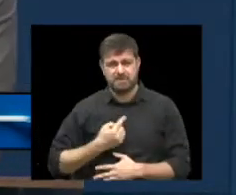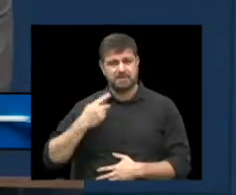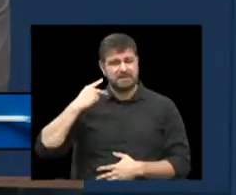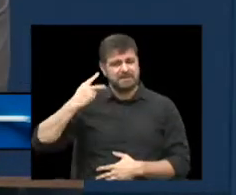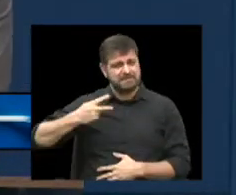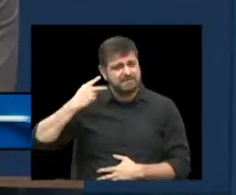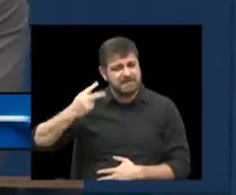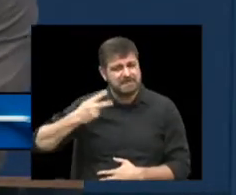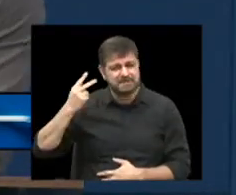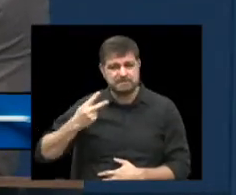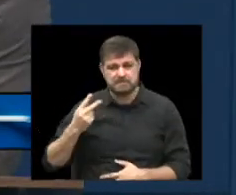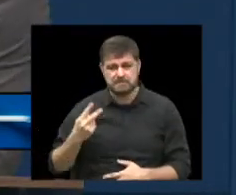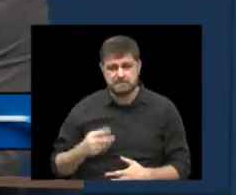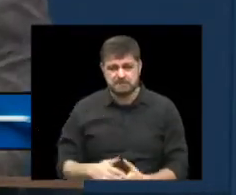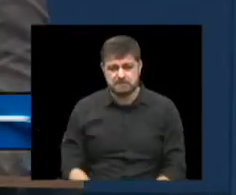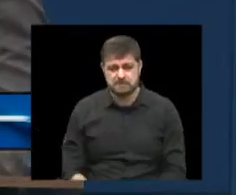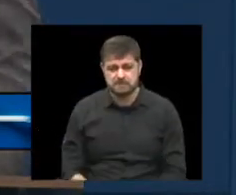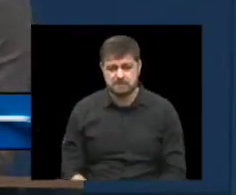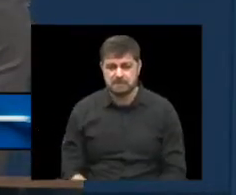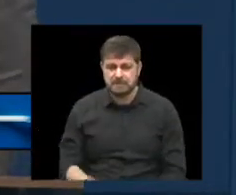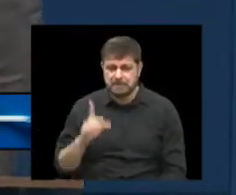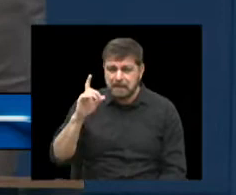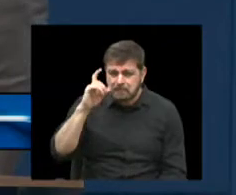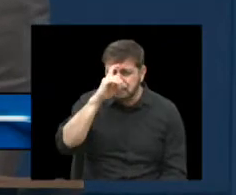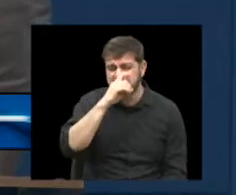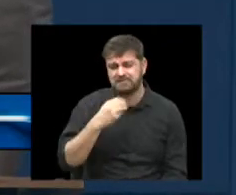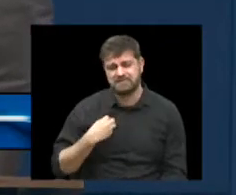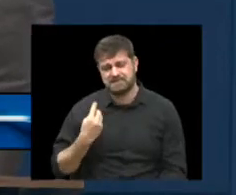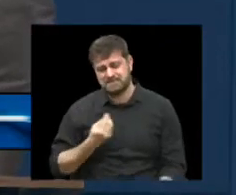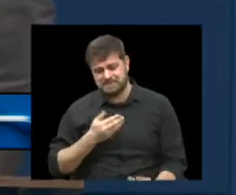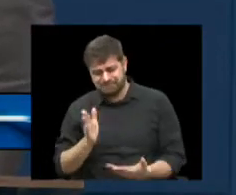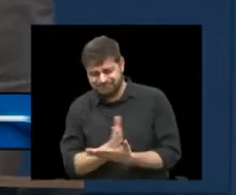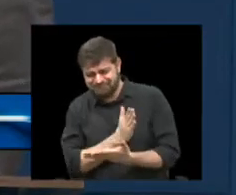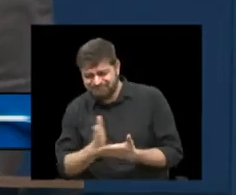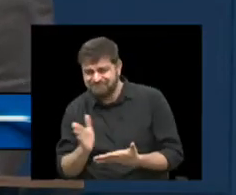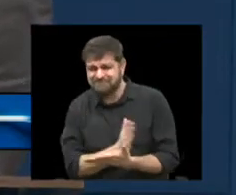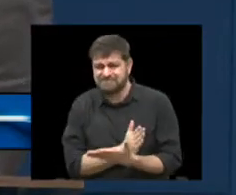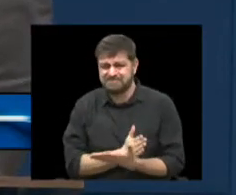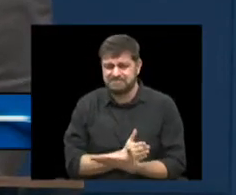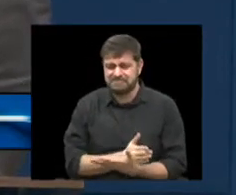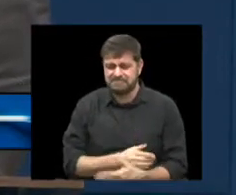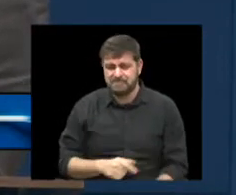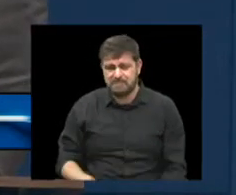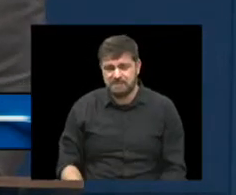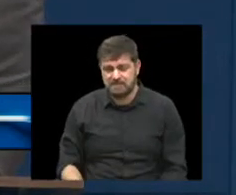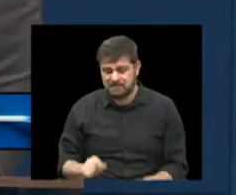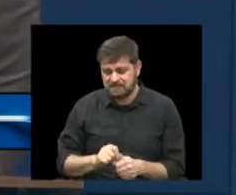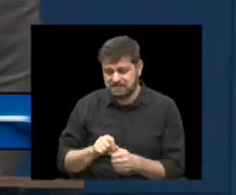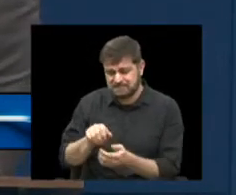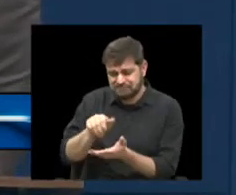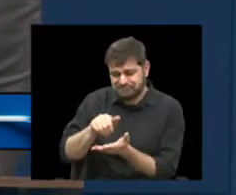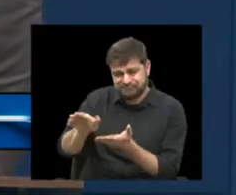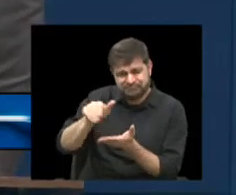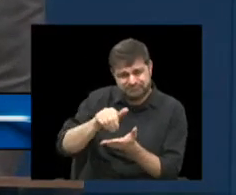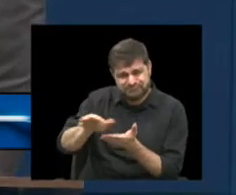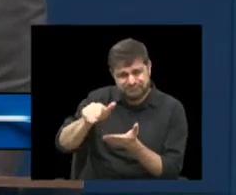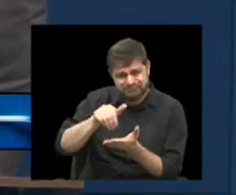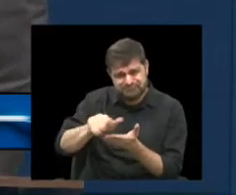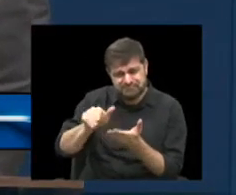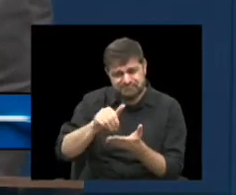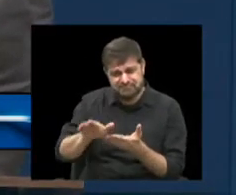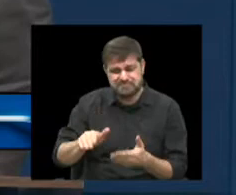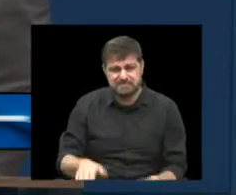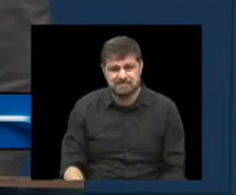a todos os funcionários, se tiver que realmente a gente os dispensar, né,